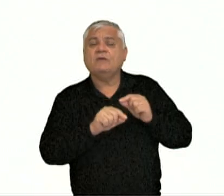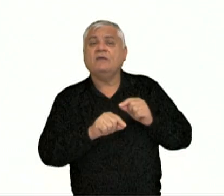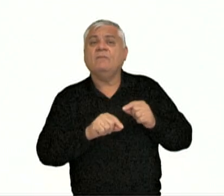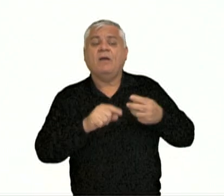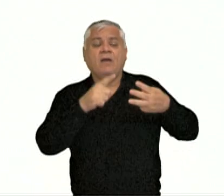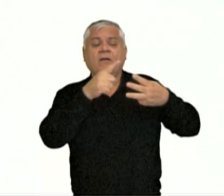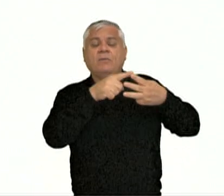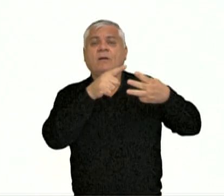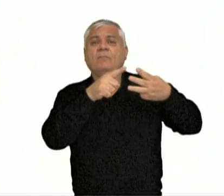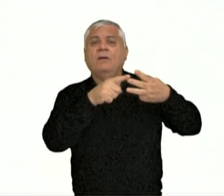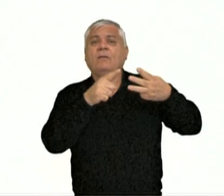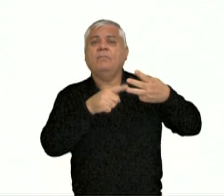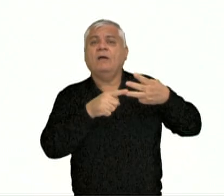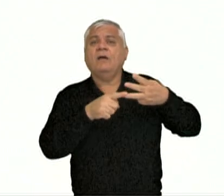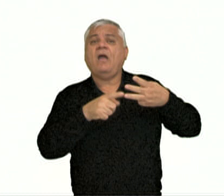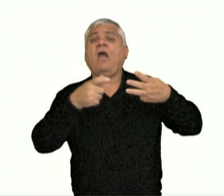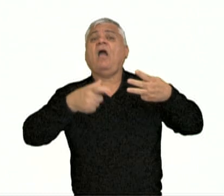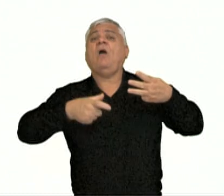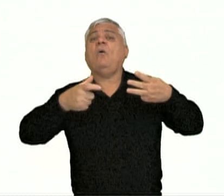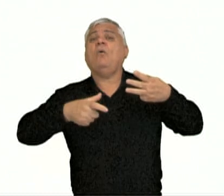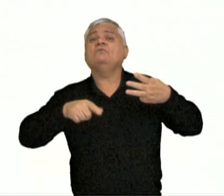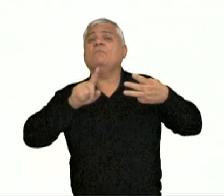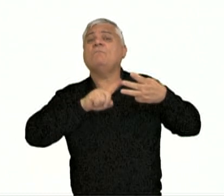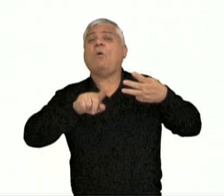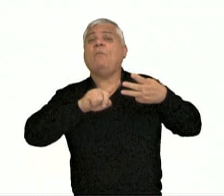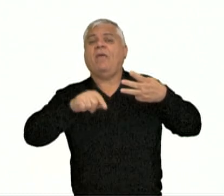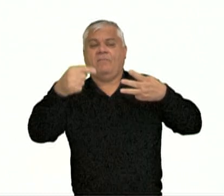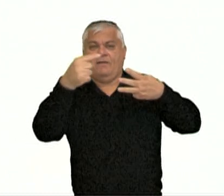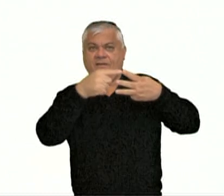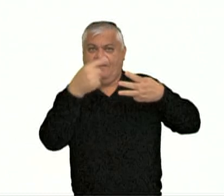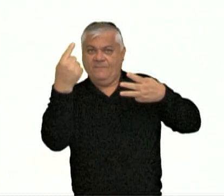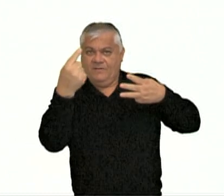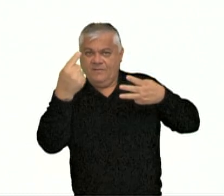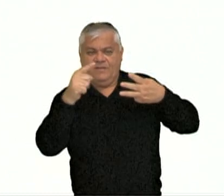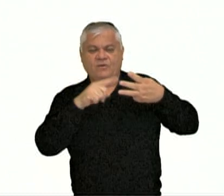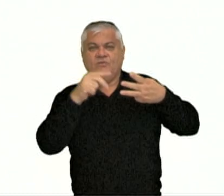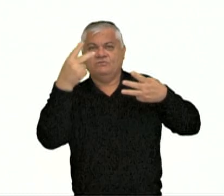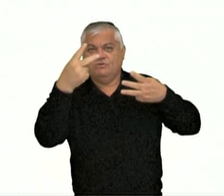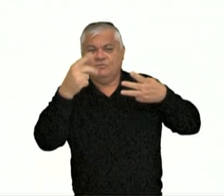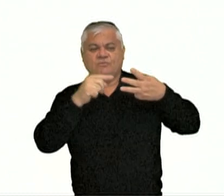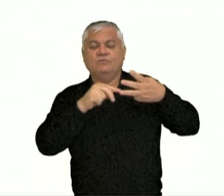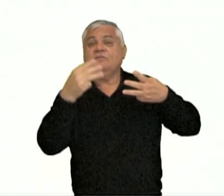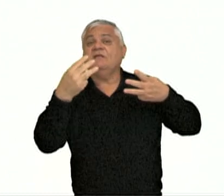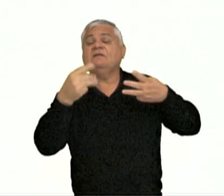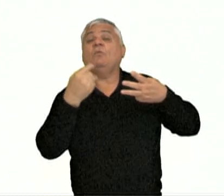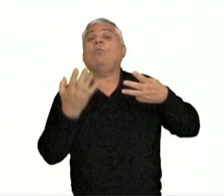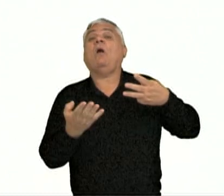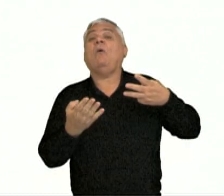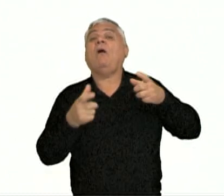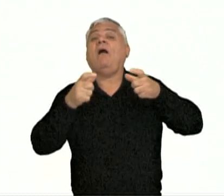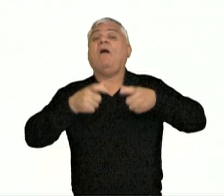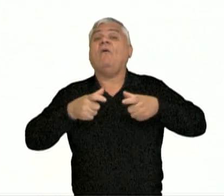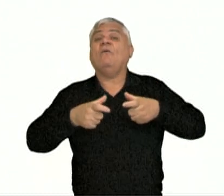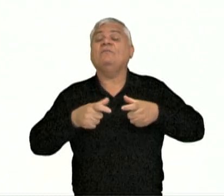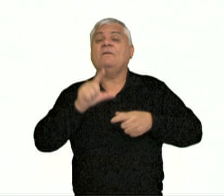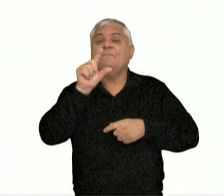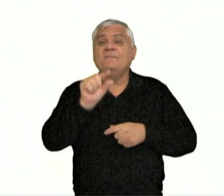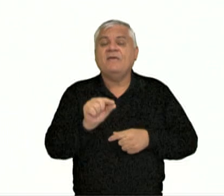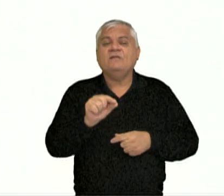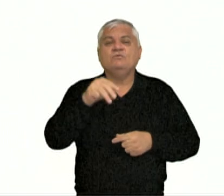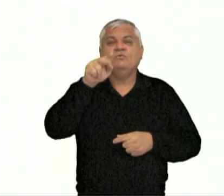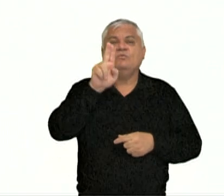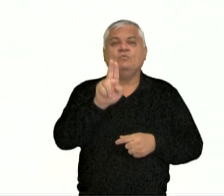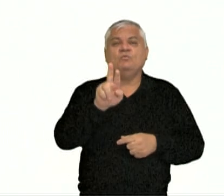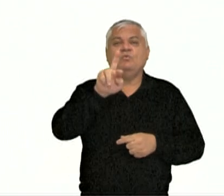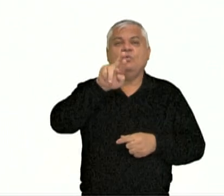urina esse paciente deve estar com problema? Se ele está com menos ureia ali na urina, através de um exame, né,